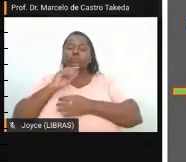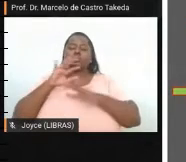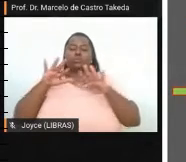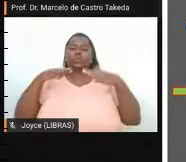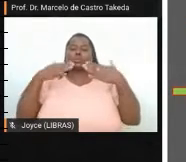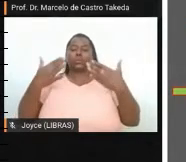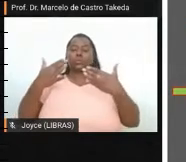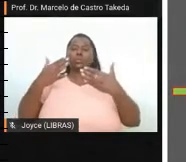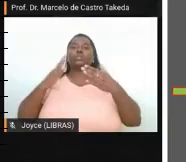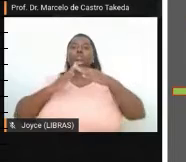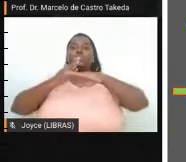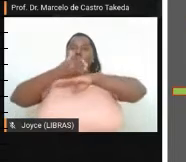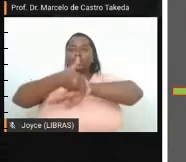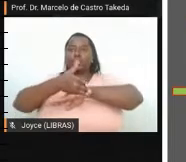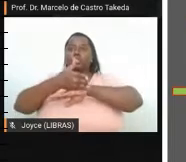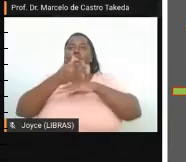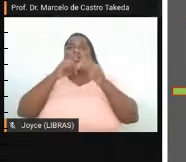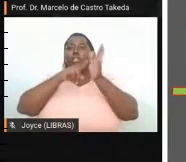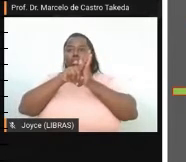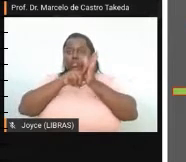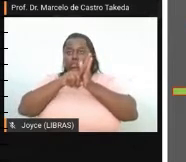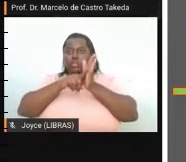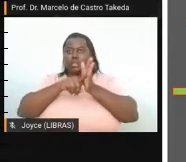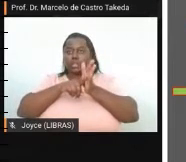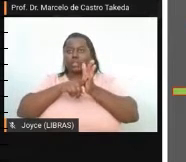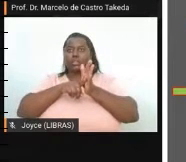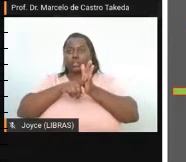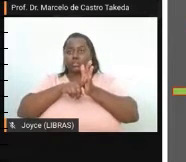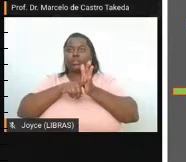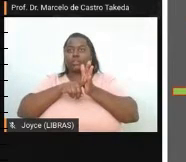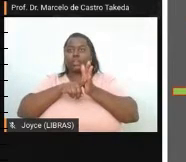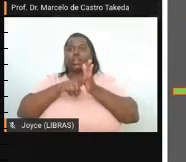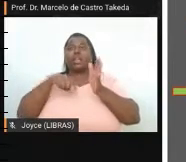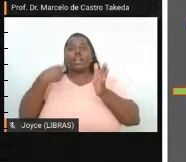no questionário, nós vamos entrar na configuração.